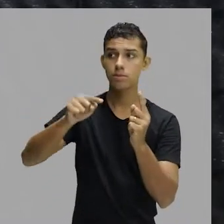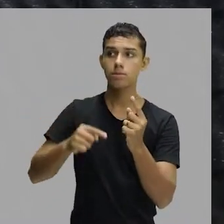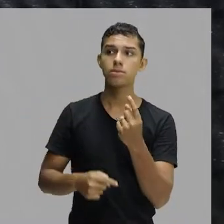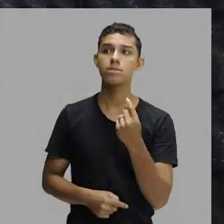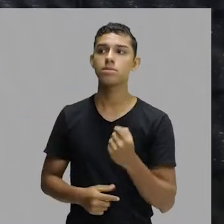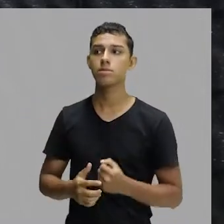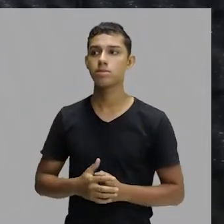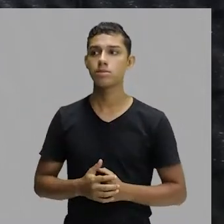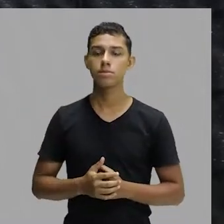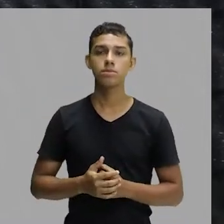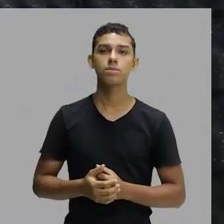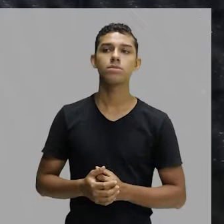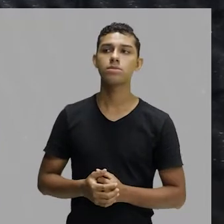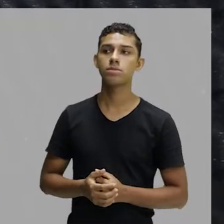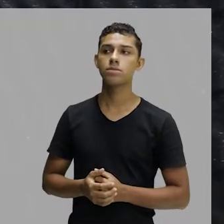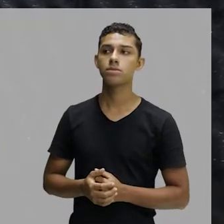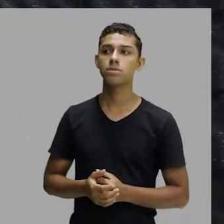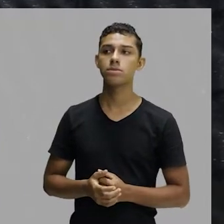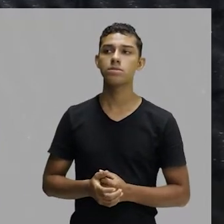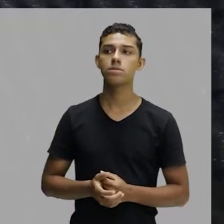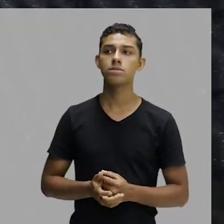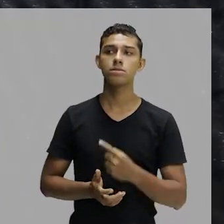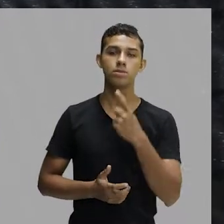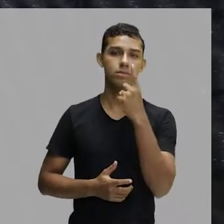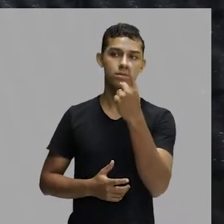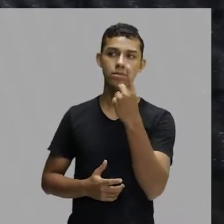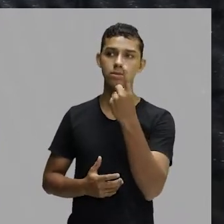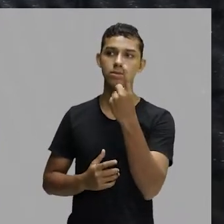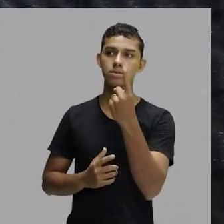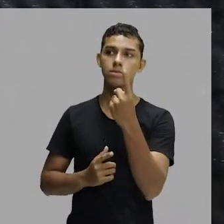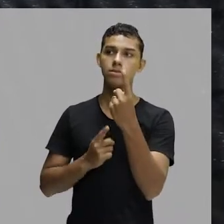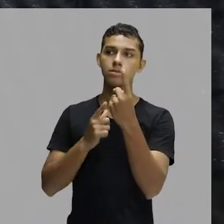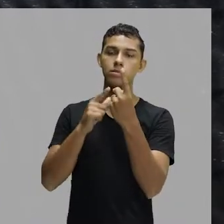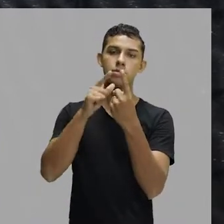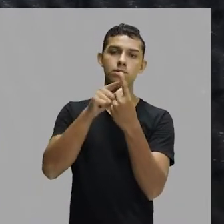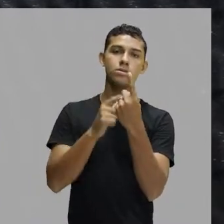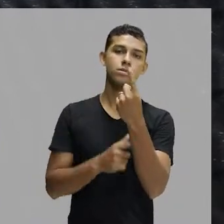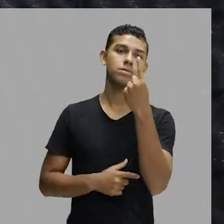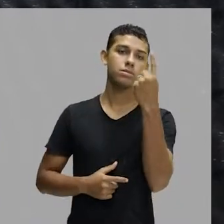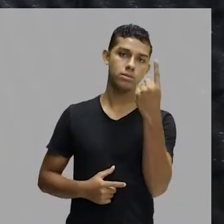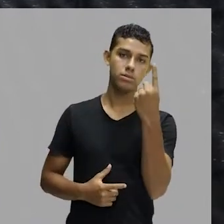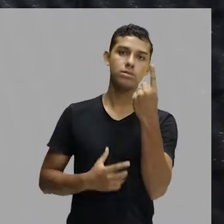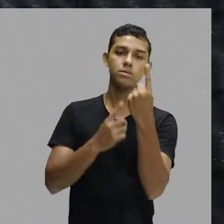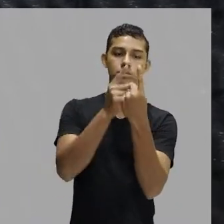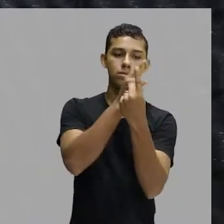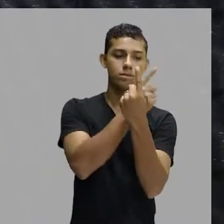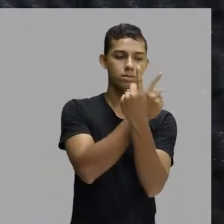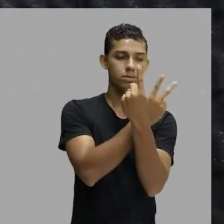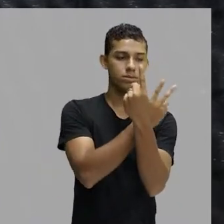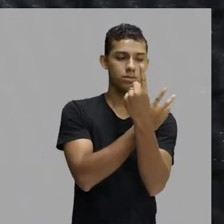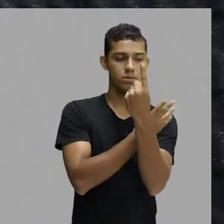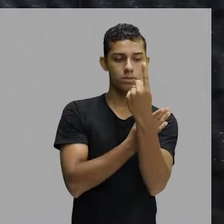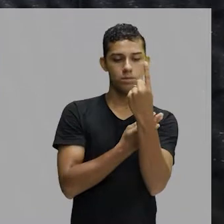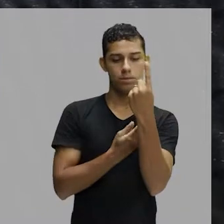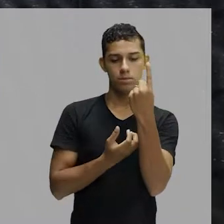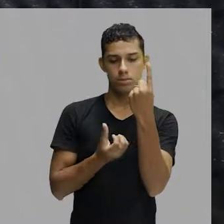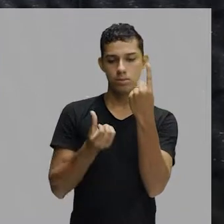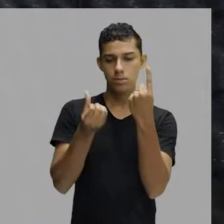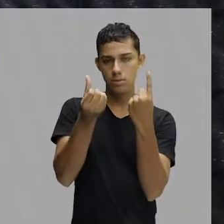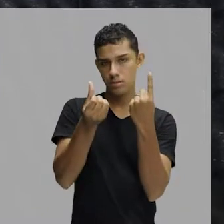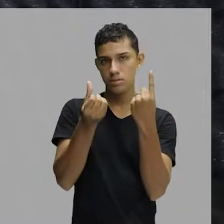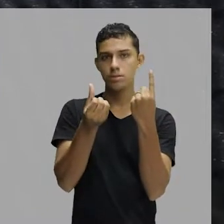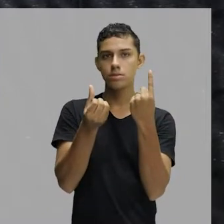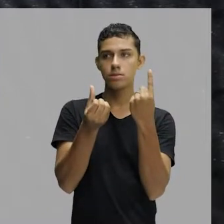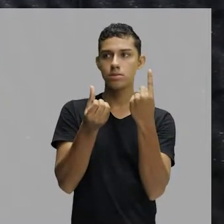anti-horário, né? Anti-horário, eu vou ter as hidroxilas nos carbonos 1 e